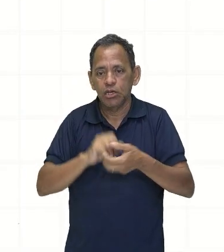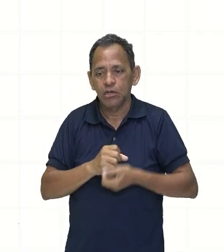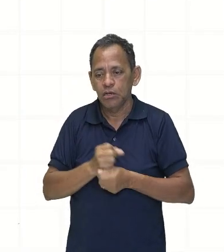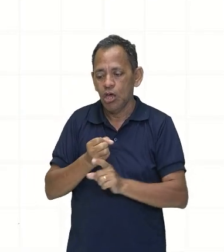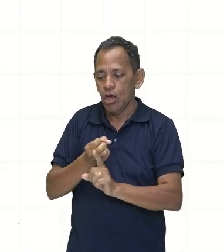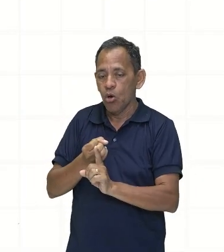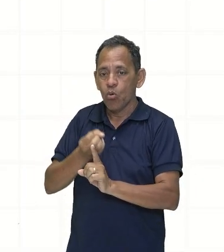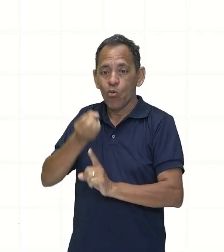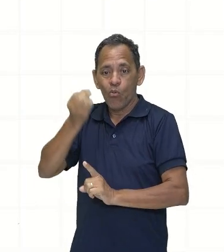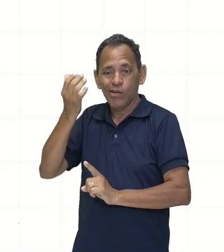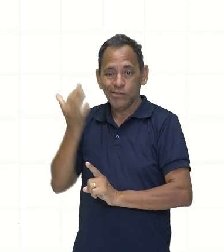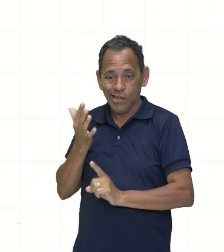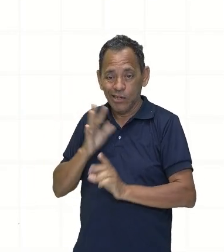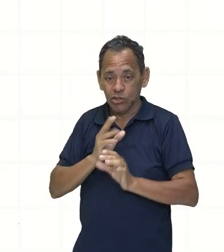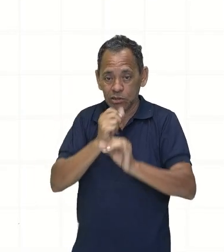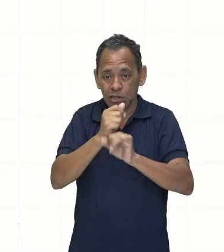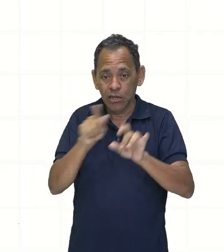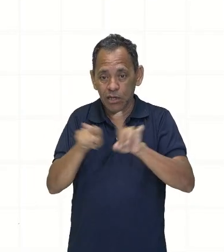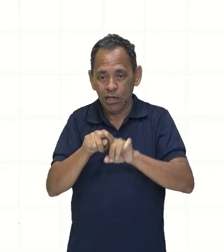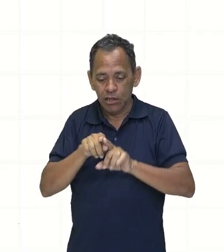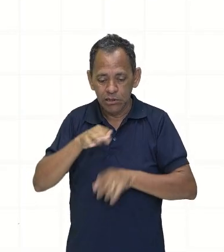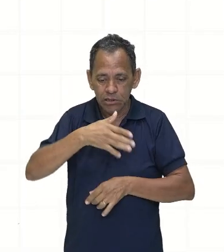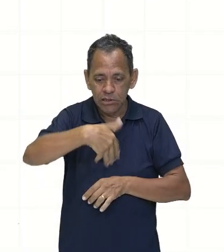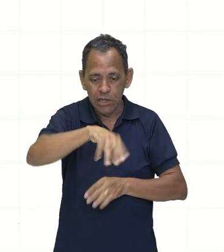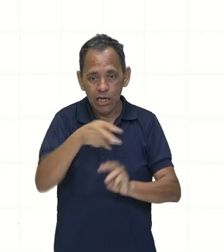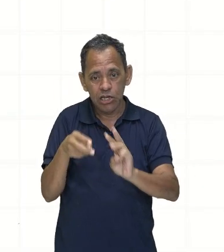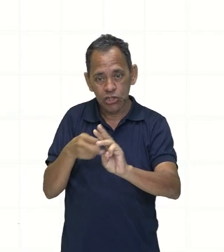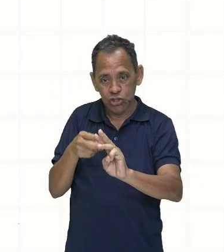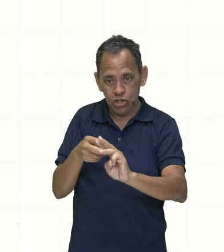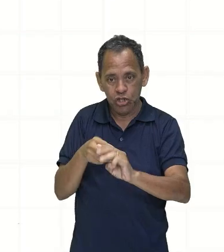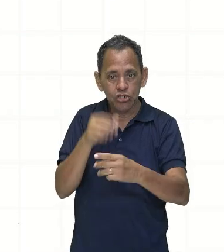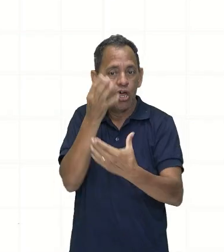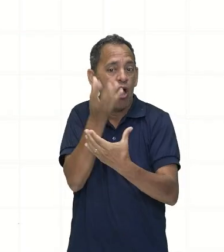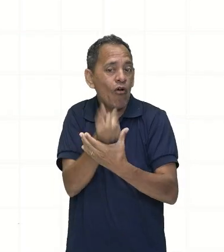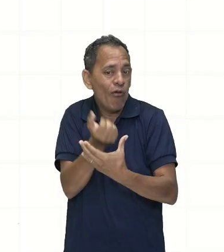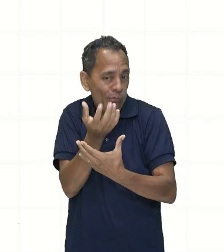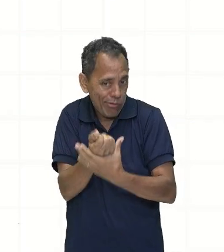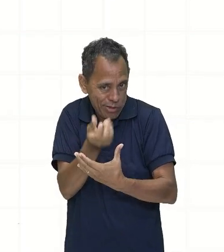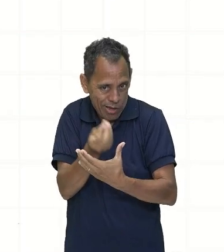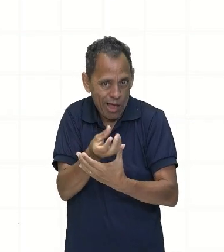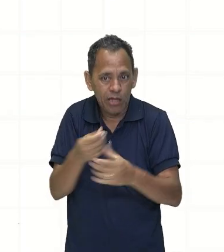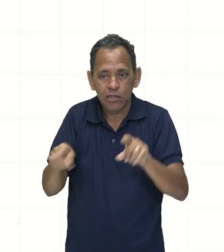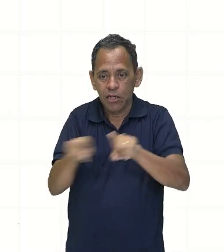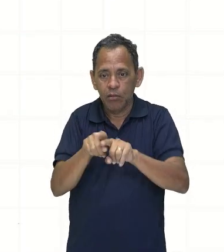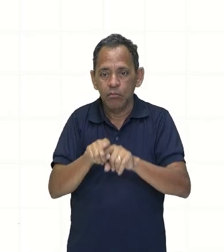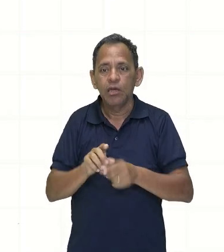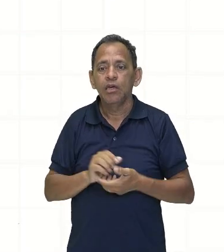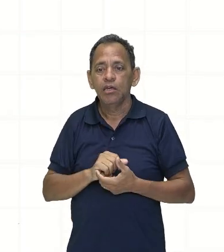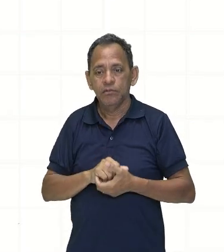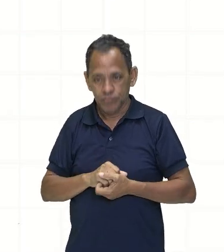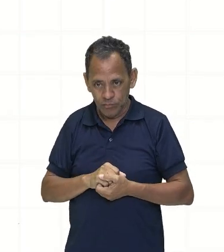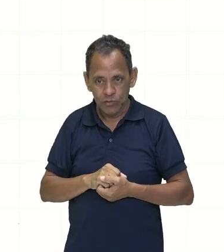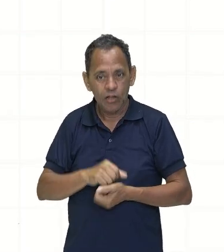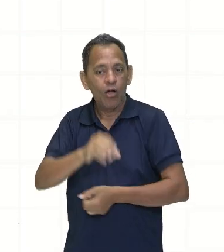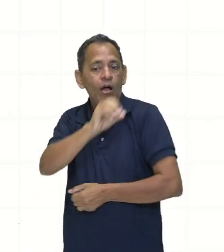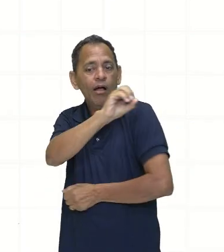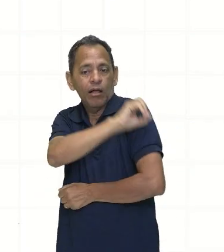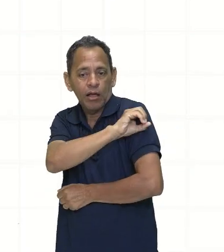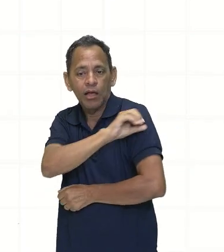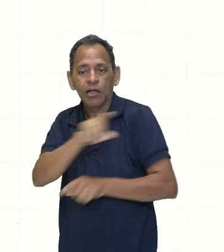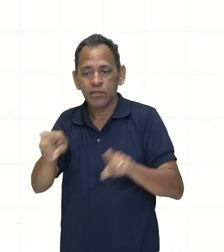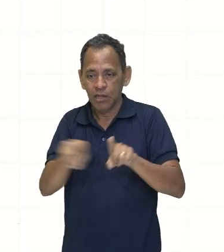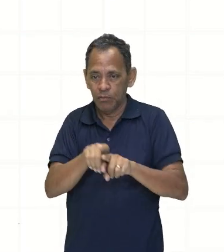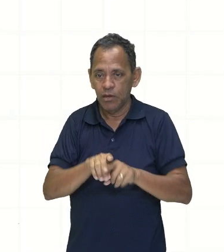quantitativo total, né, de terras indígenas, de alfabetizados e os não alfabetizados, né, analfabetos. E aí, fora